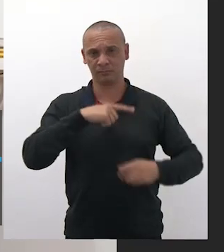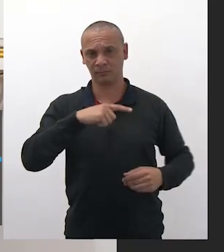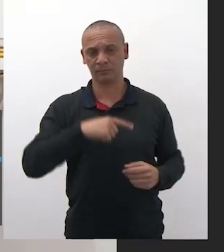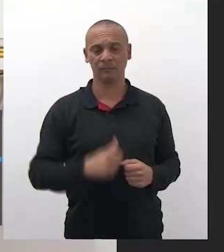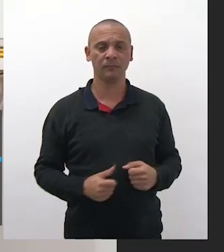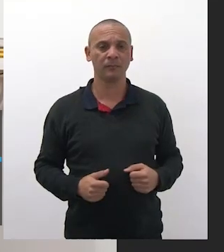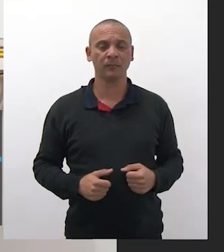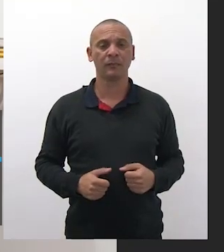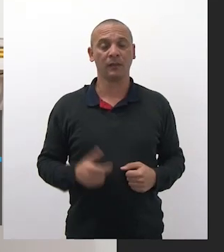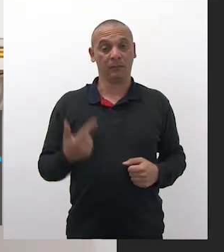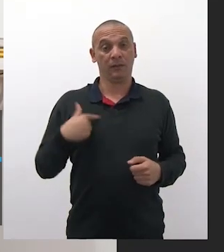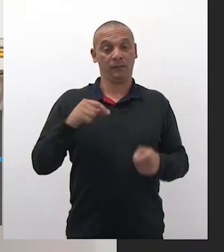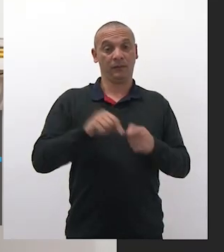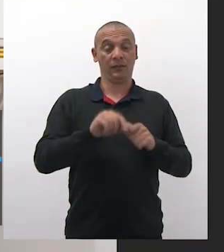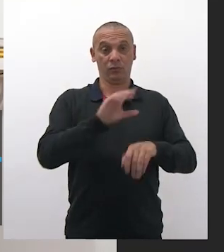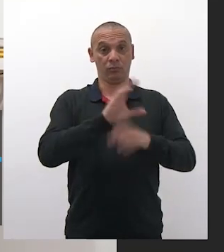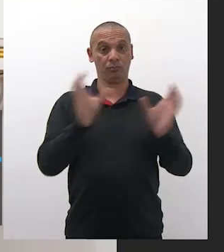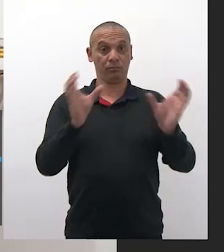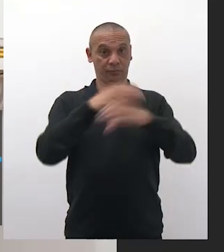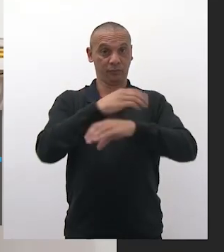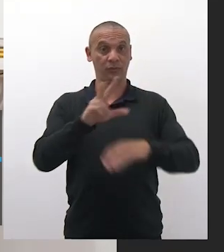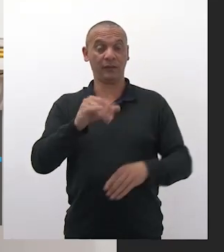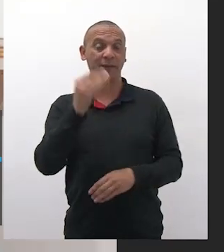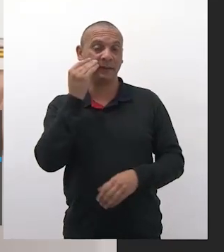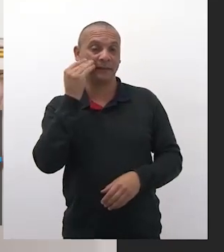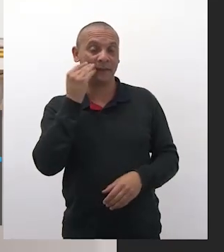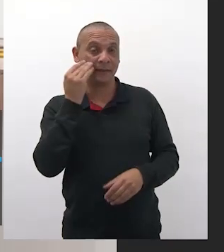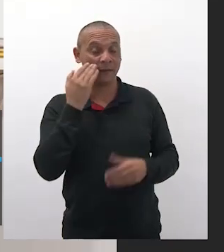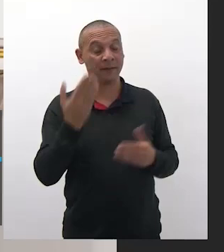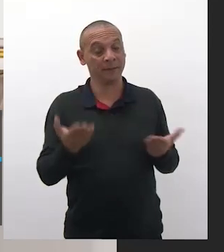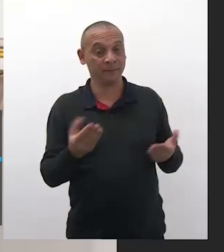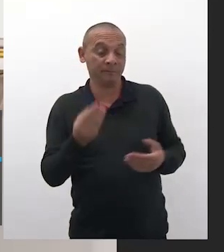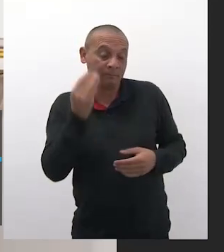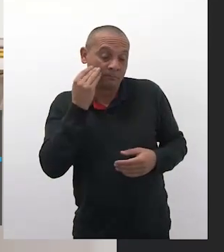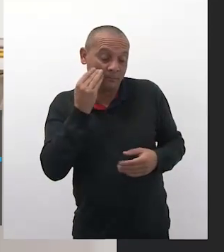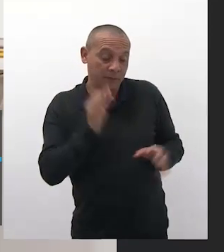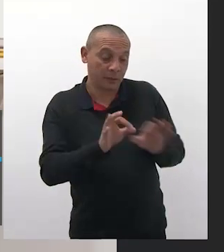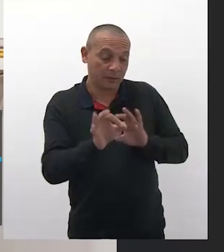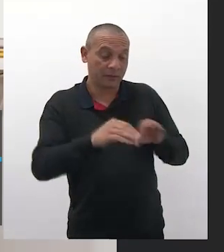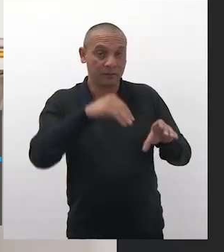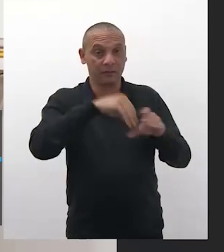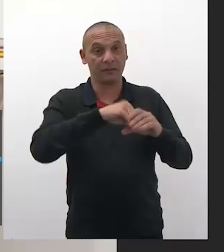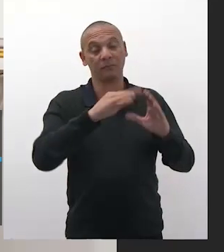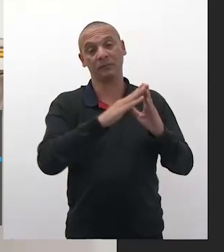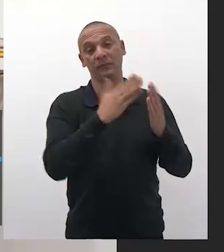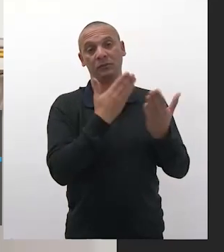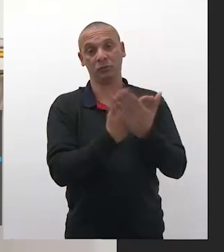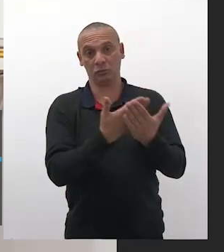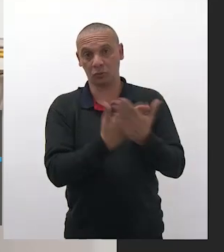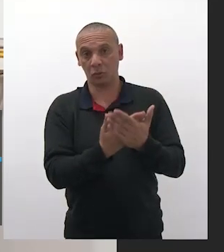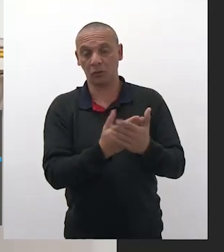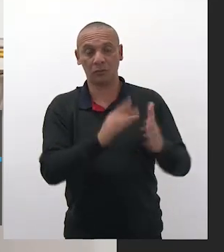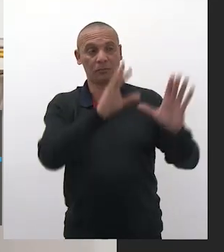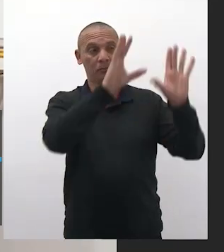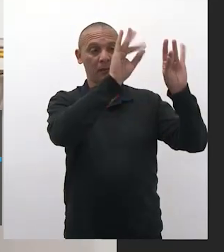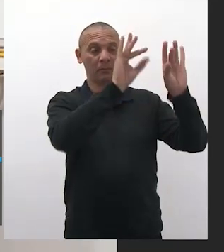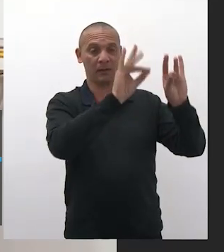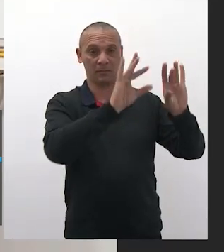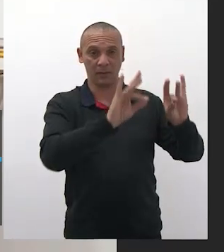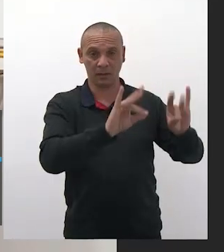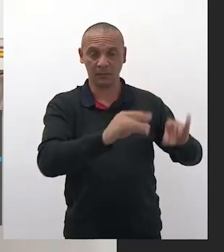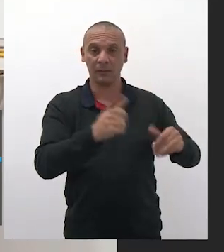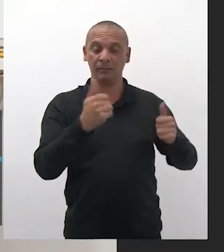Aí falei, vou fazer esse concurso. Se é agente de organização escolar, vai trabalhar em escola, tinha lá as atribuições, né? Ali